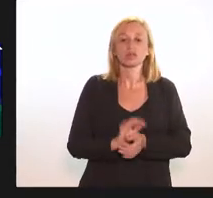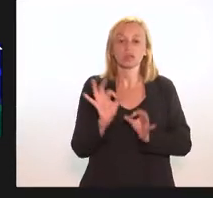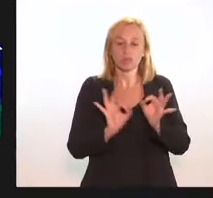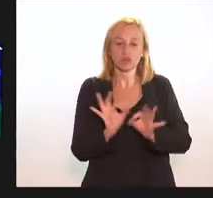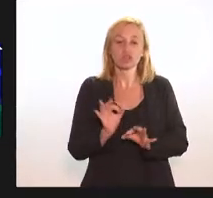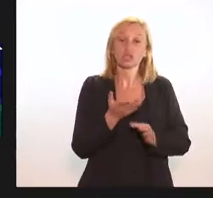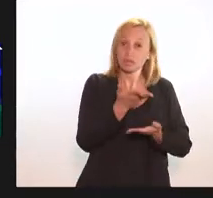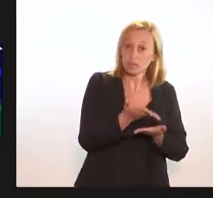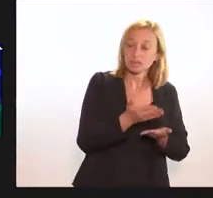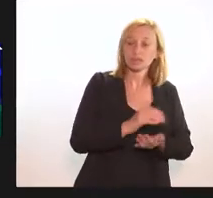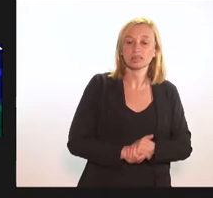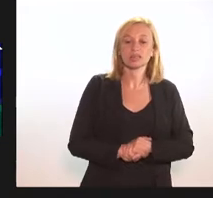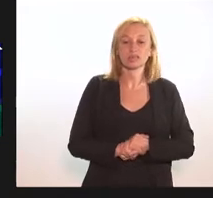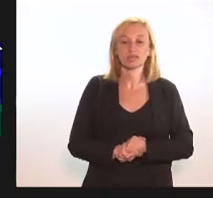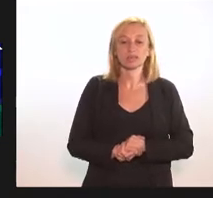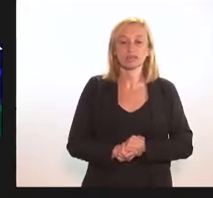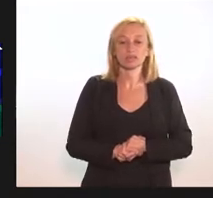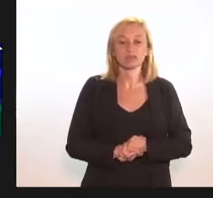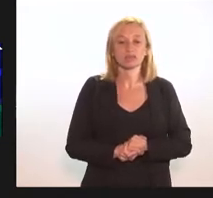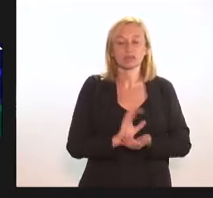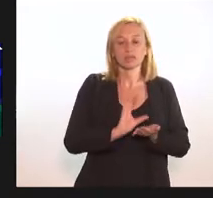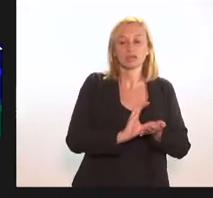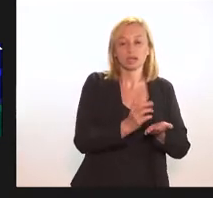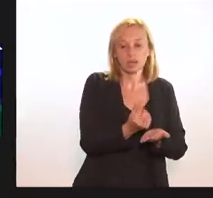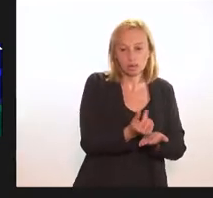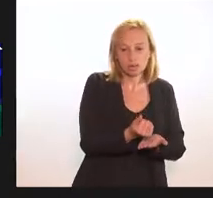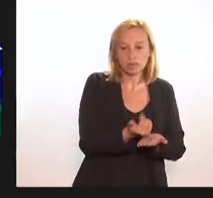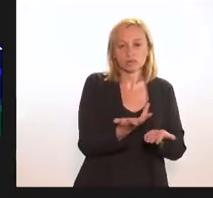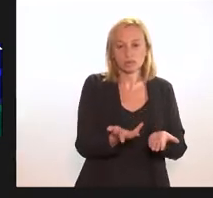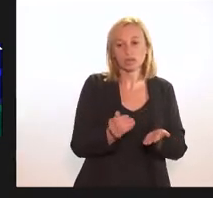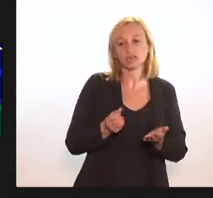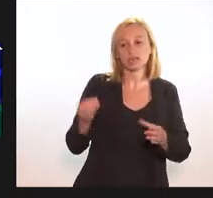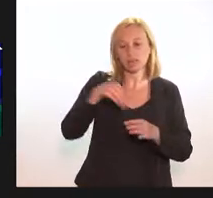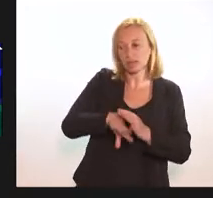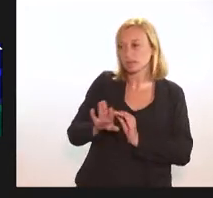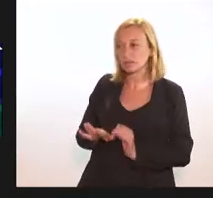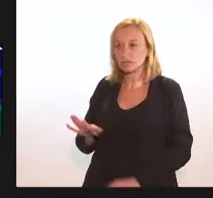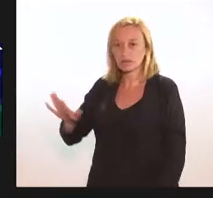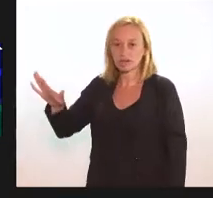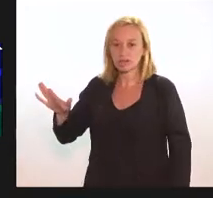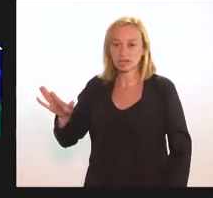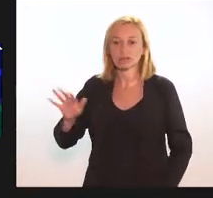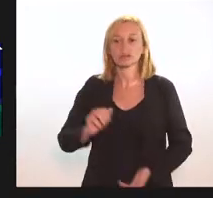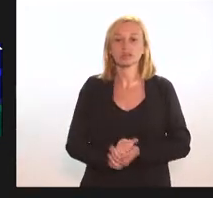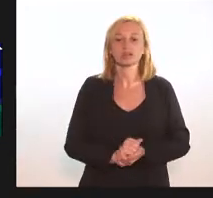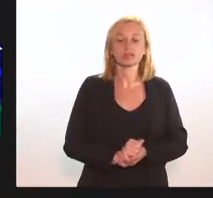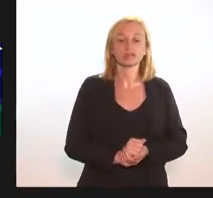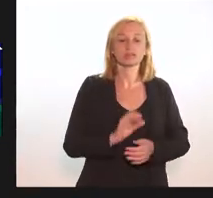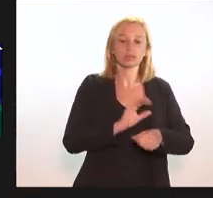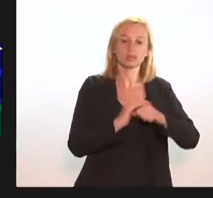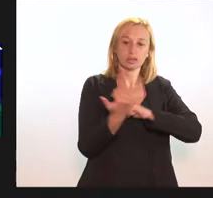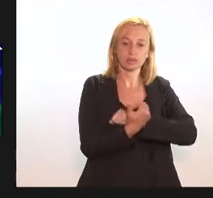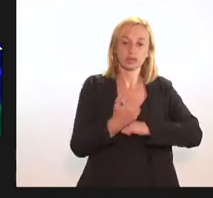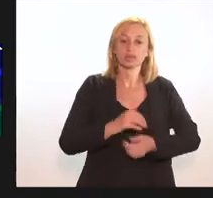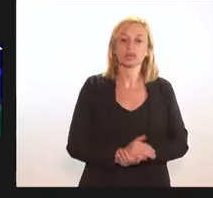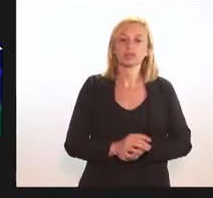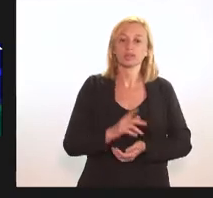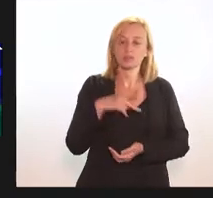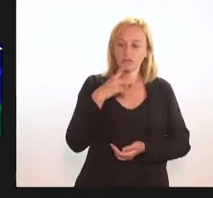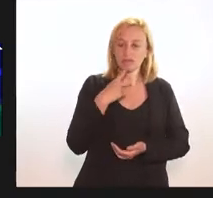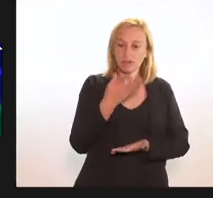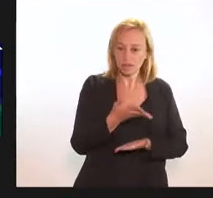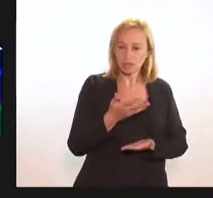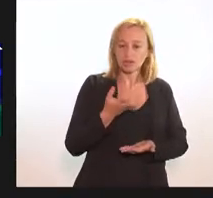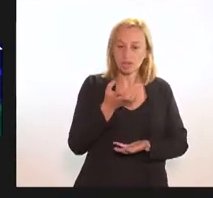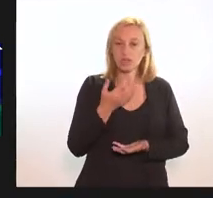que garante, né, recursos para essas comunidades de favela para atuação em relação à questão do Covid. É essa a sugestão que eu queria